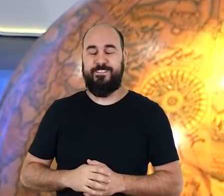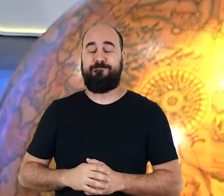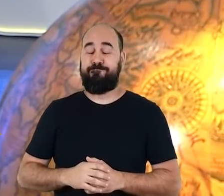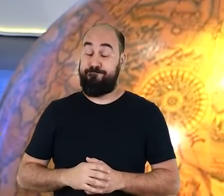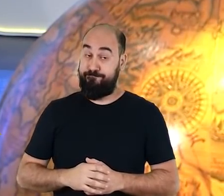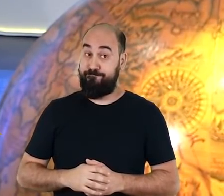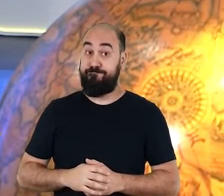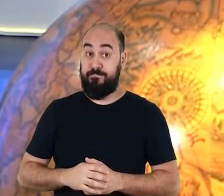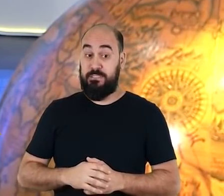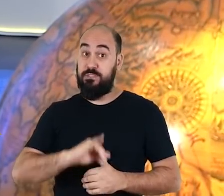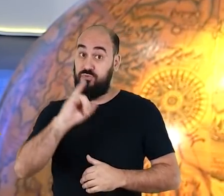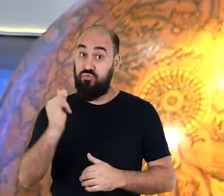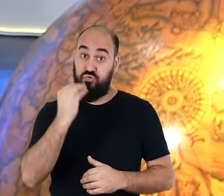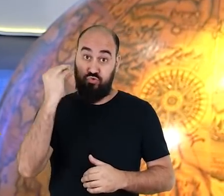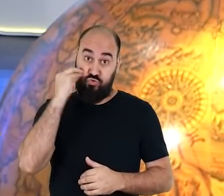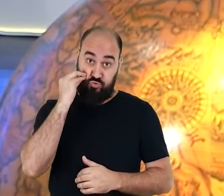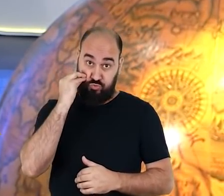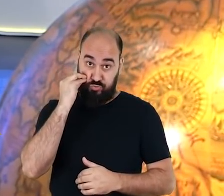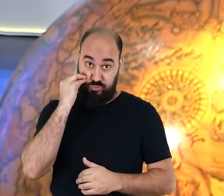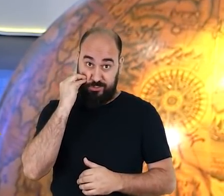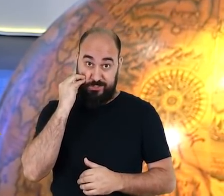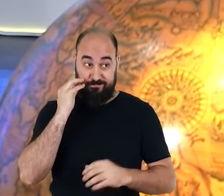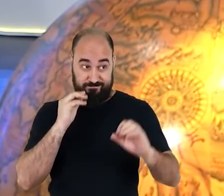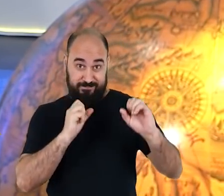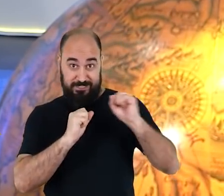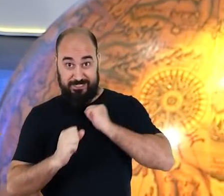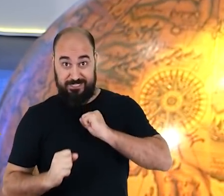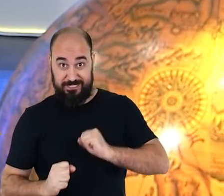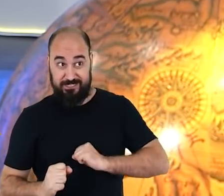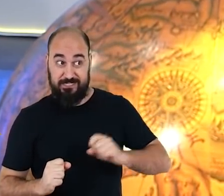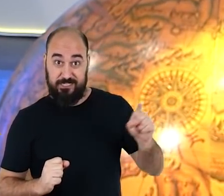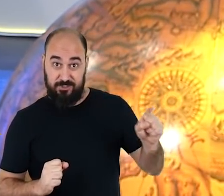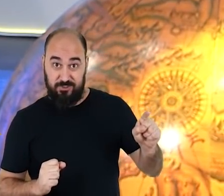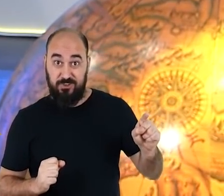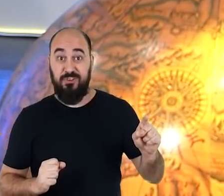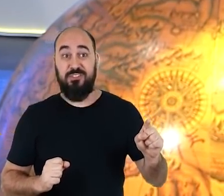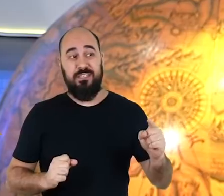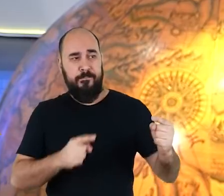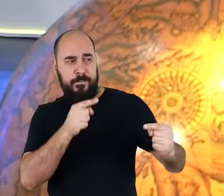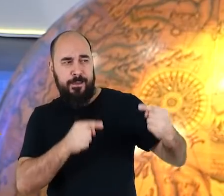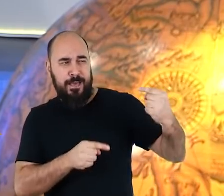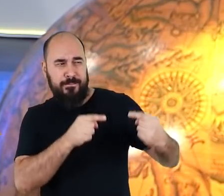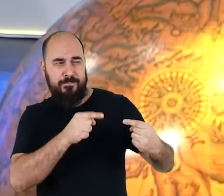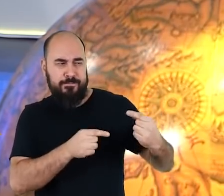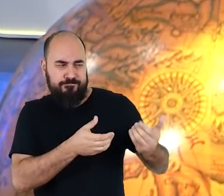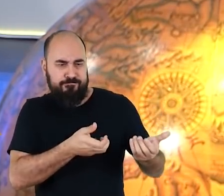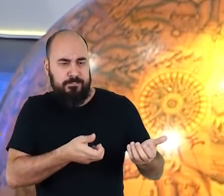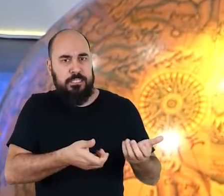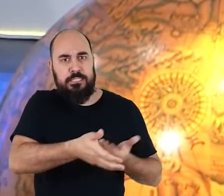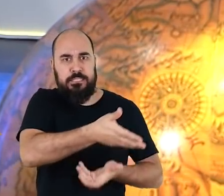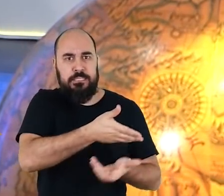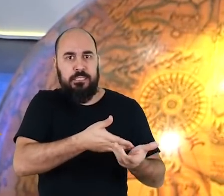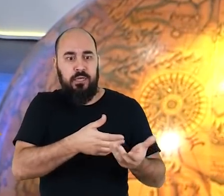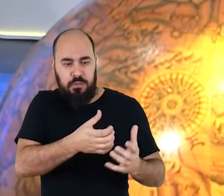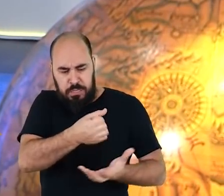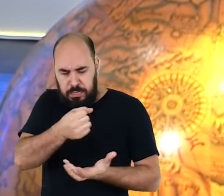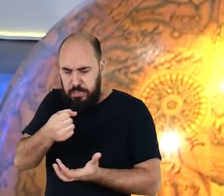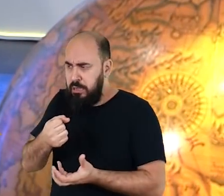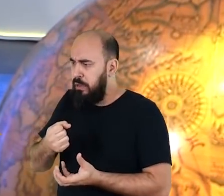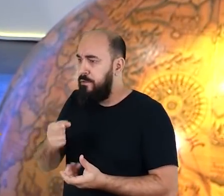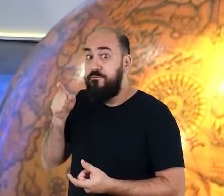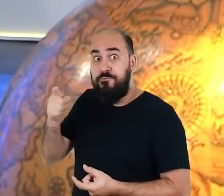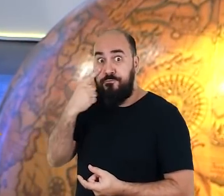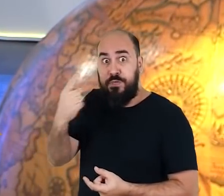religioso, tanto de Judas quanto dos sacerdotes, foi tamanho que ele, depois, tomado de remorso, não de